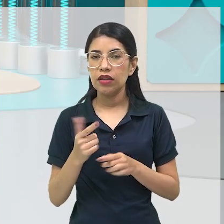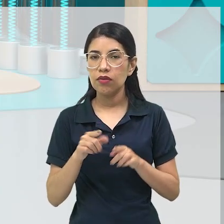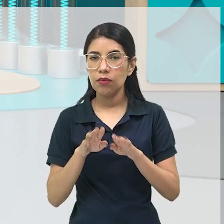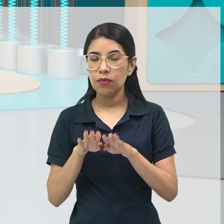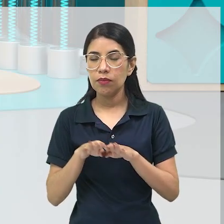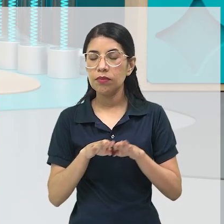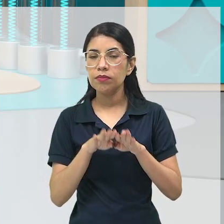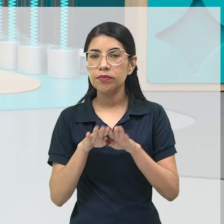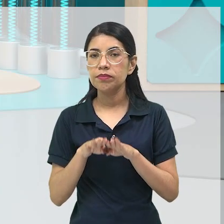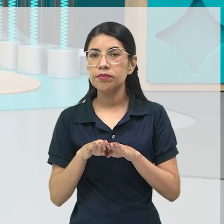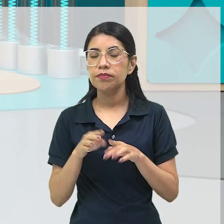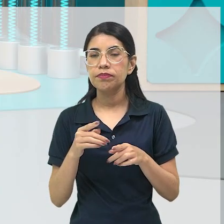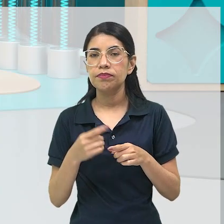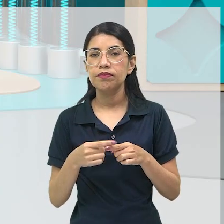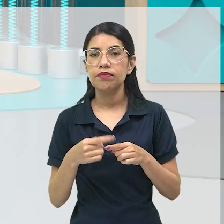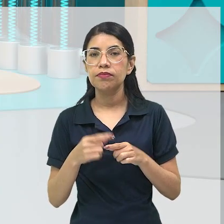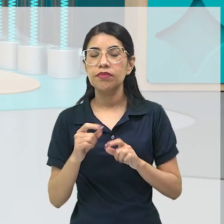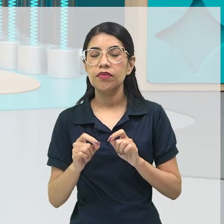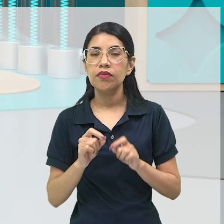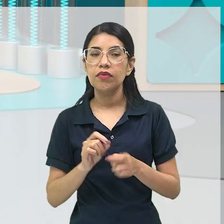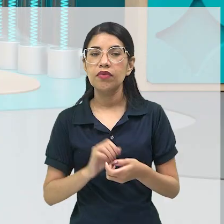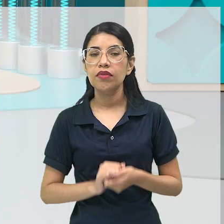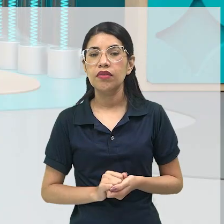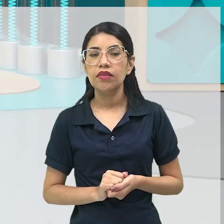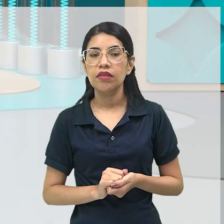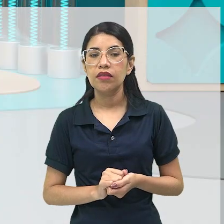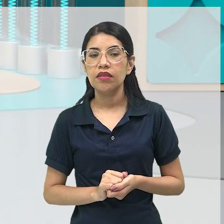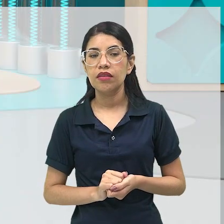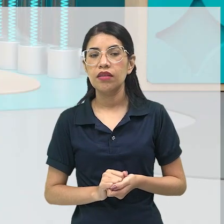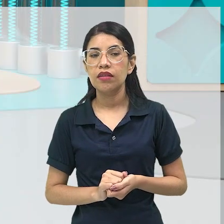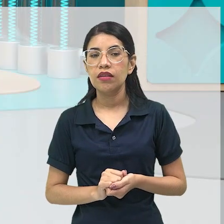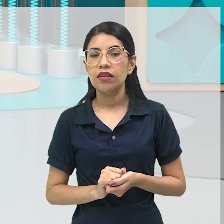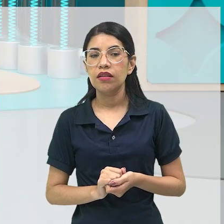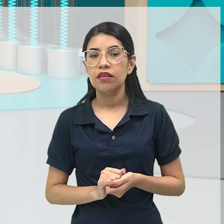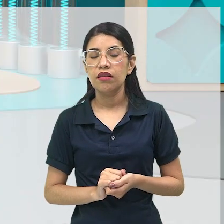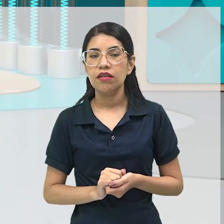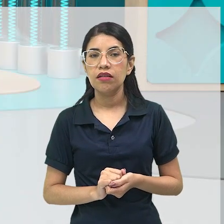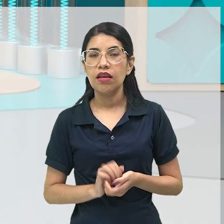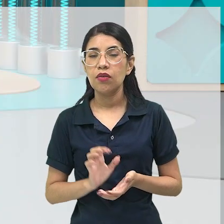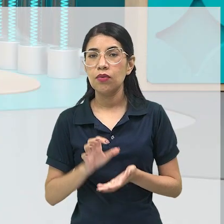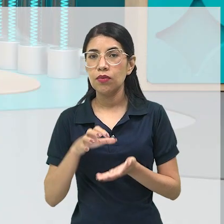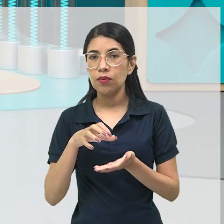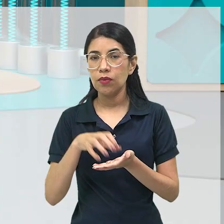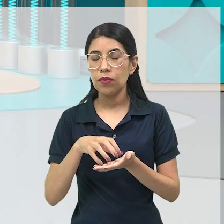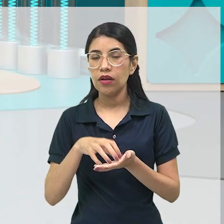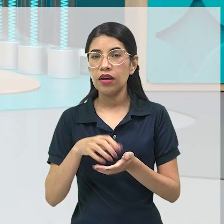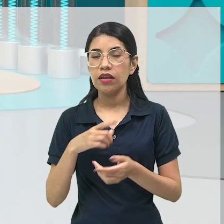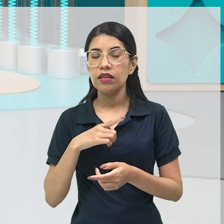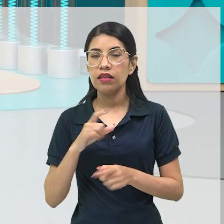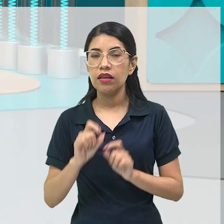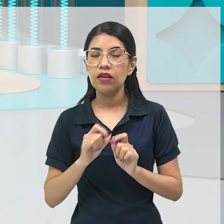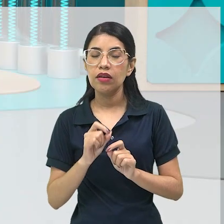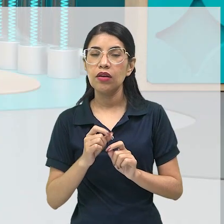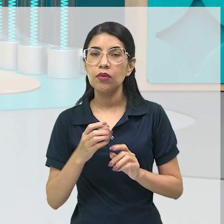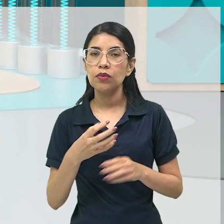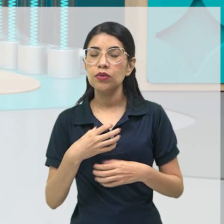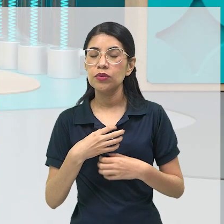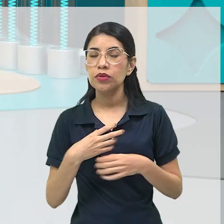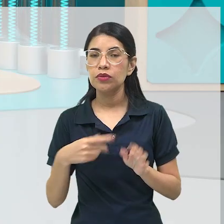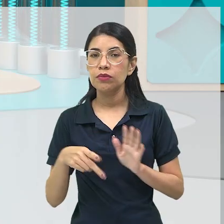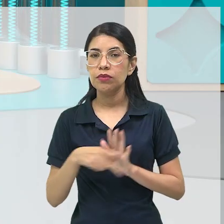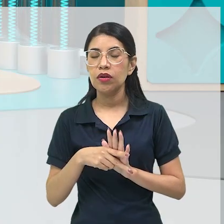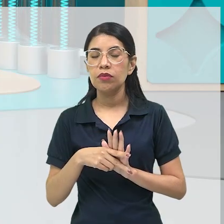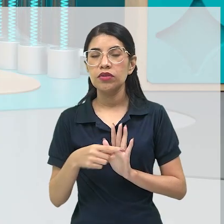pois trata-se de uma instalação que não deixa de ser uma forma de trazer essa arte